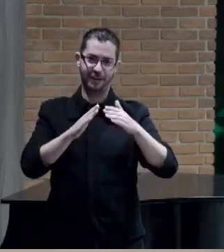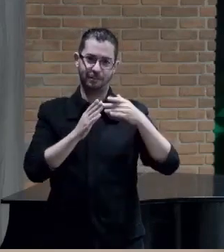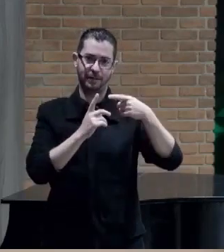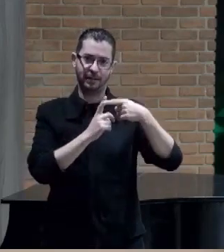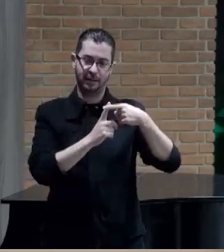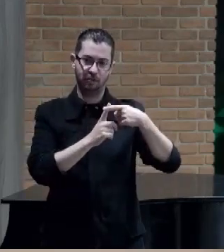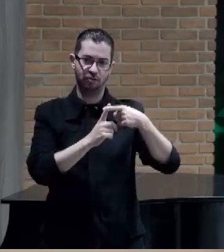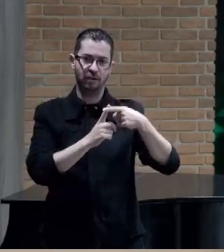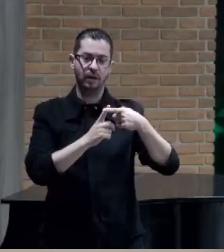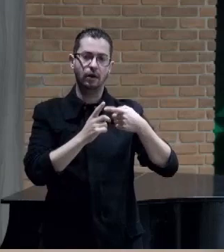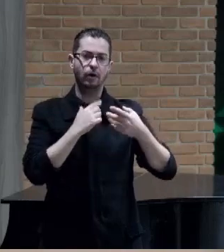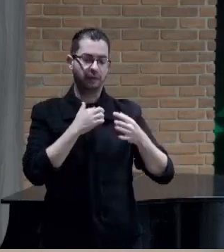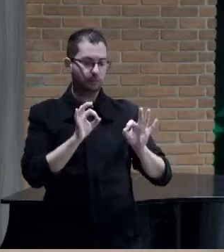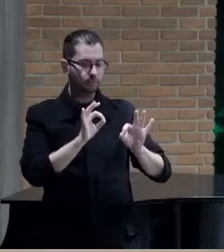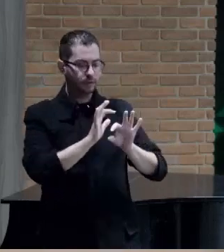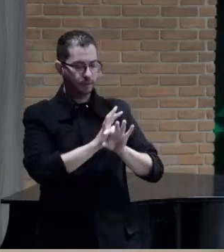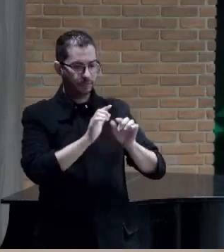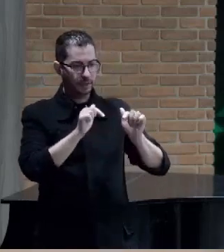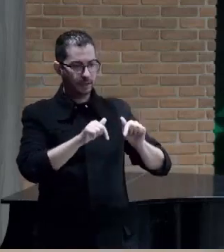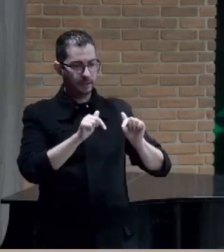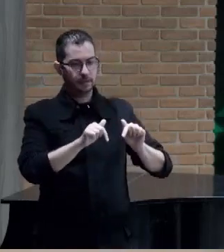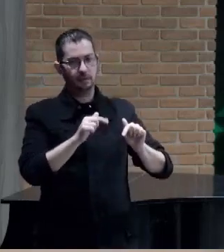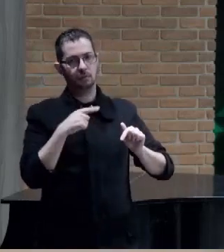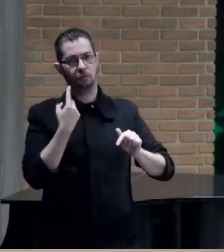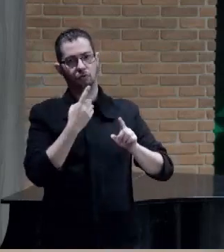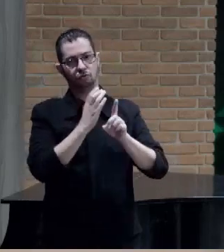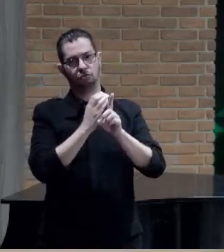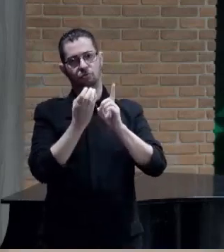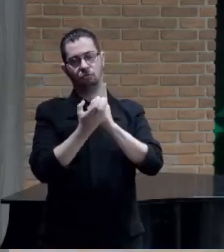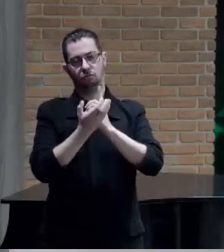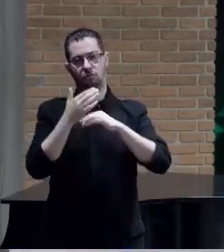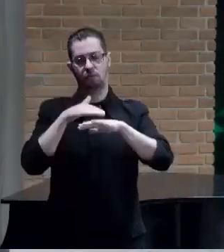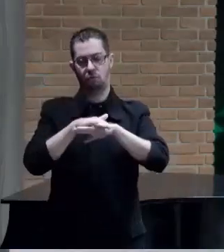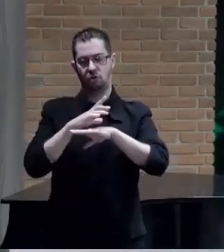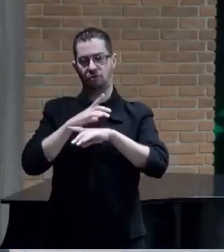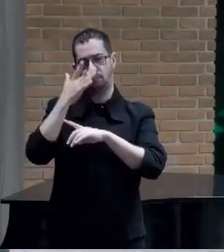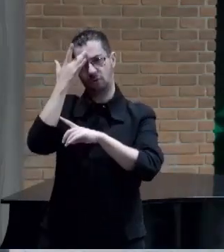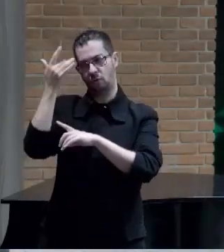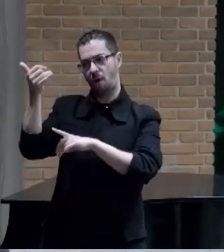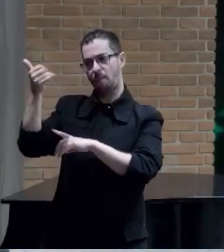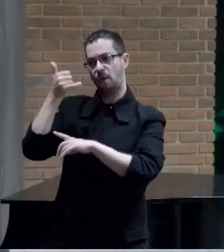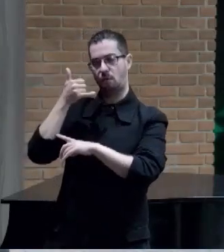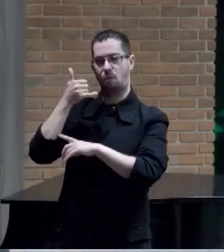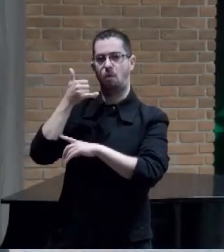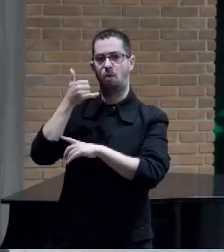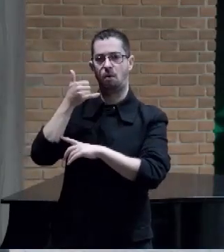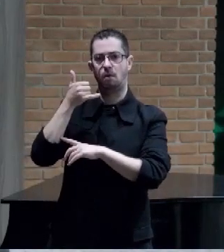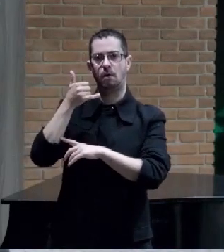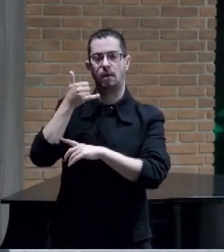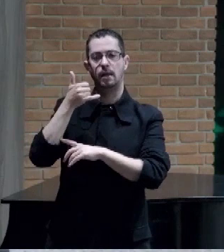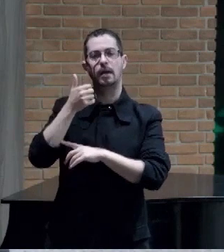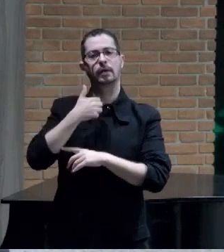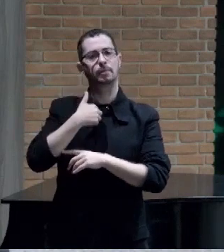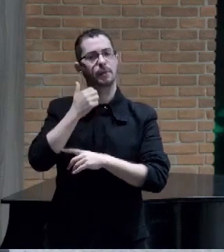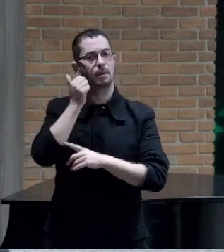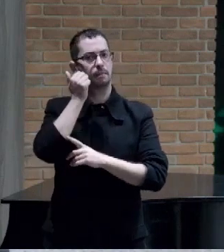aqui o nosso culto à noite, eu recebi um telefonema que a minha mãe tinha sido